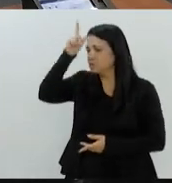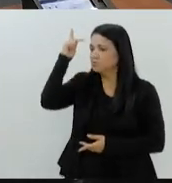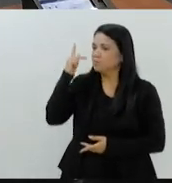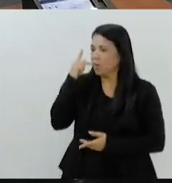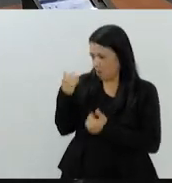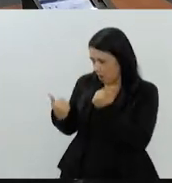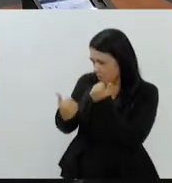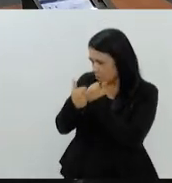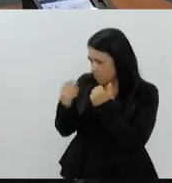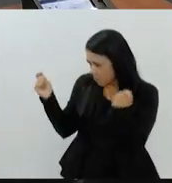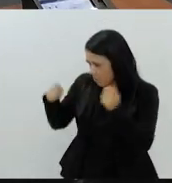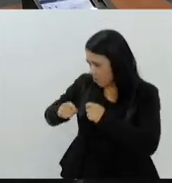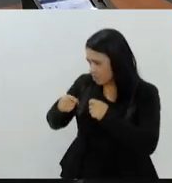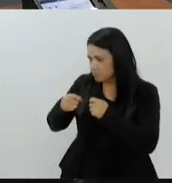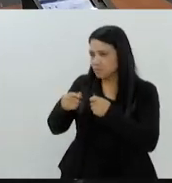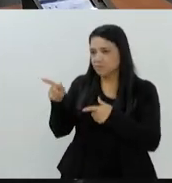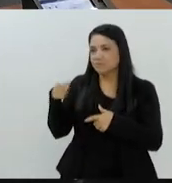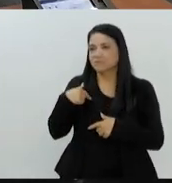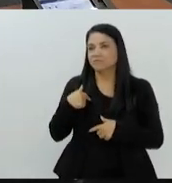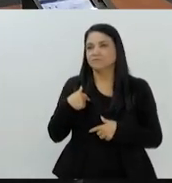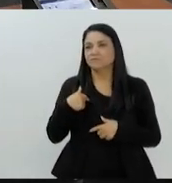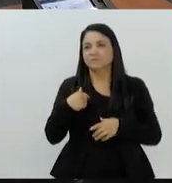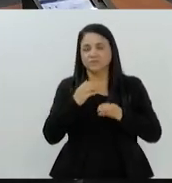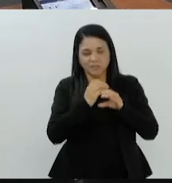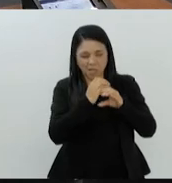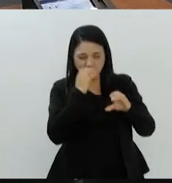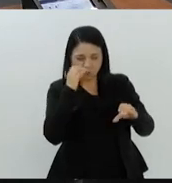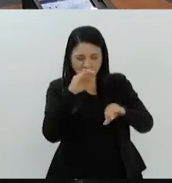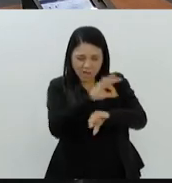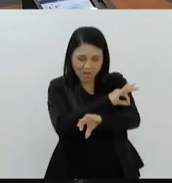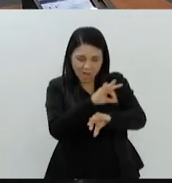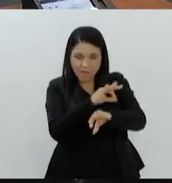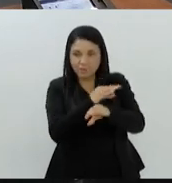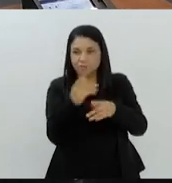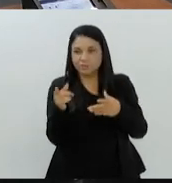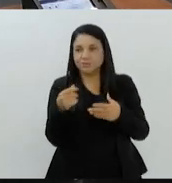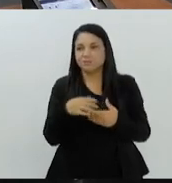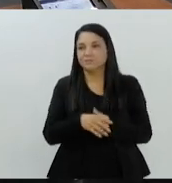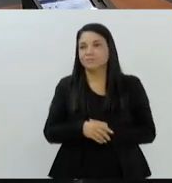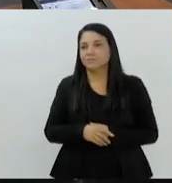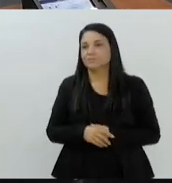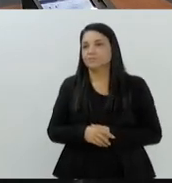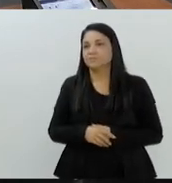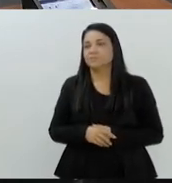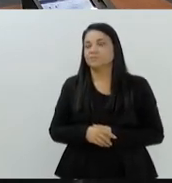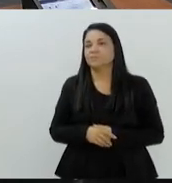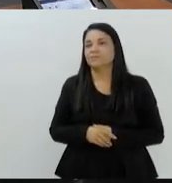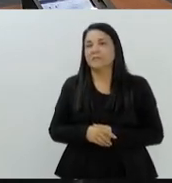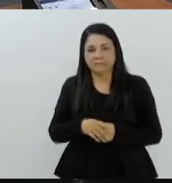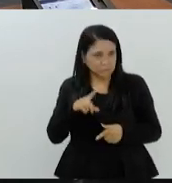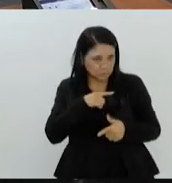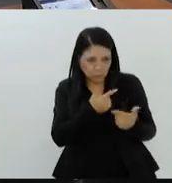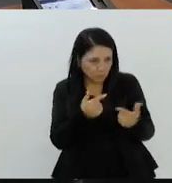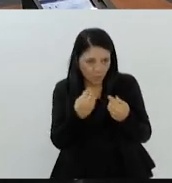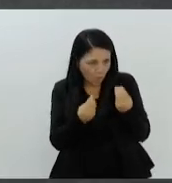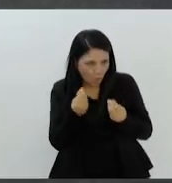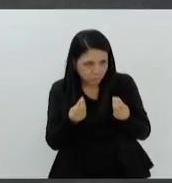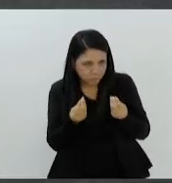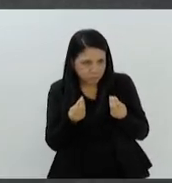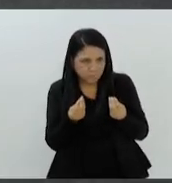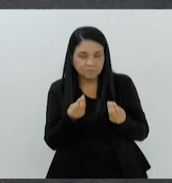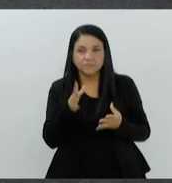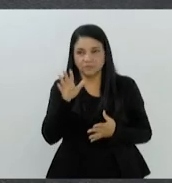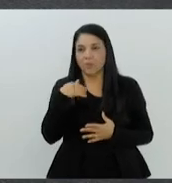por favor? O senhor que é engenheiro também, especialista. Eu não vejo como mandar para a comissão de redação. Não tem como? Olha só,